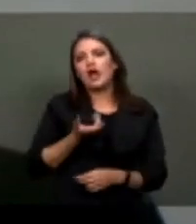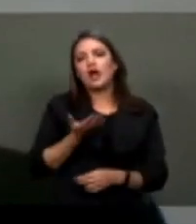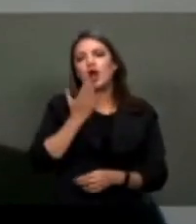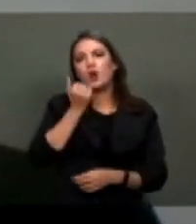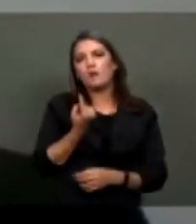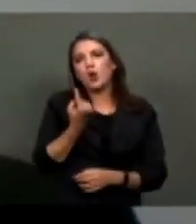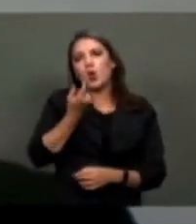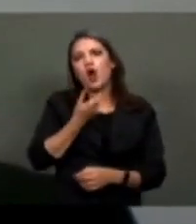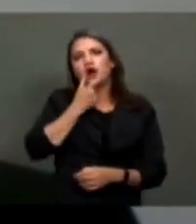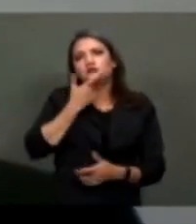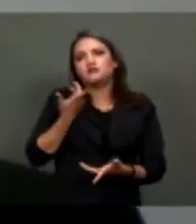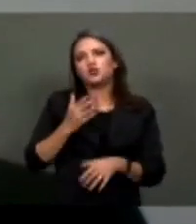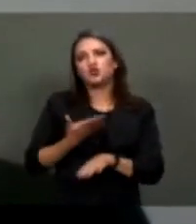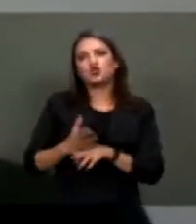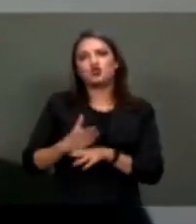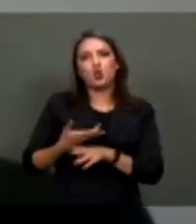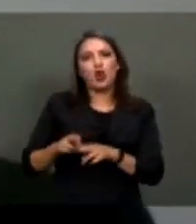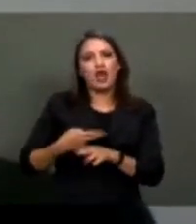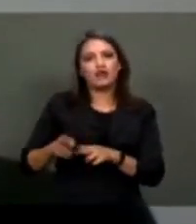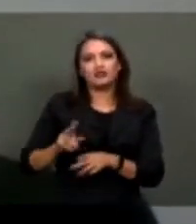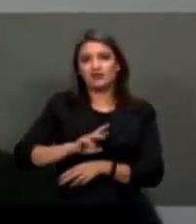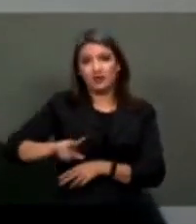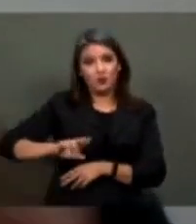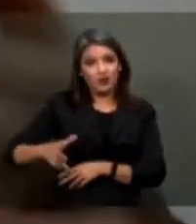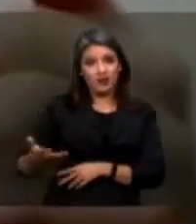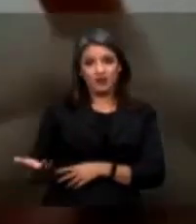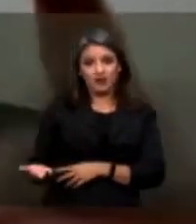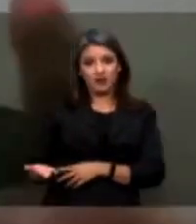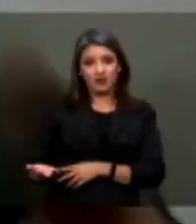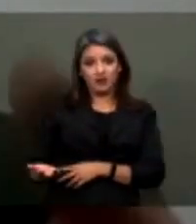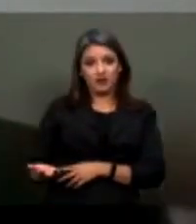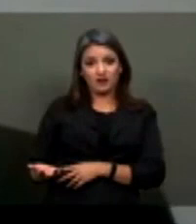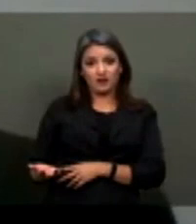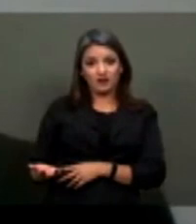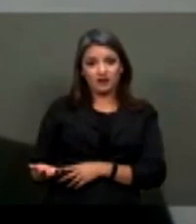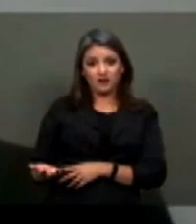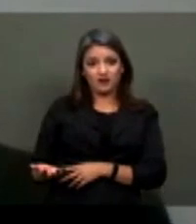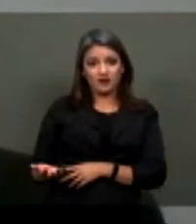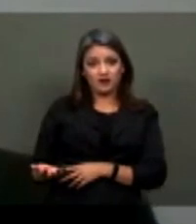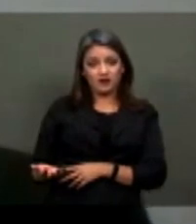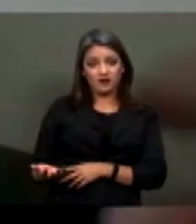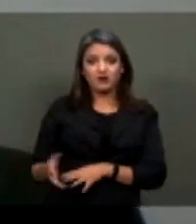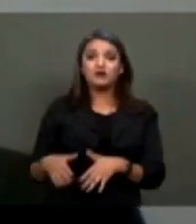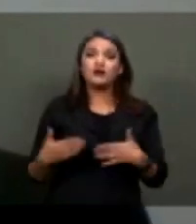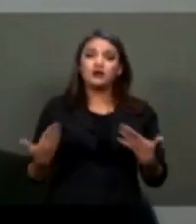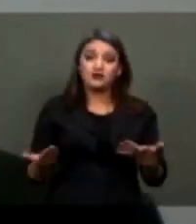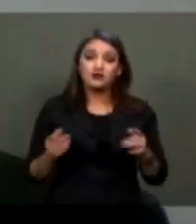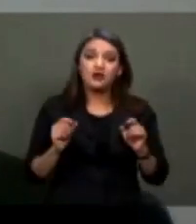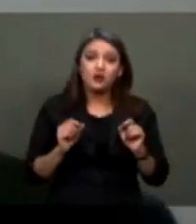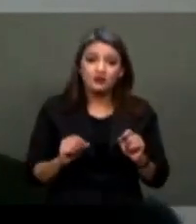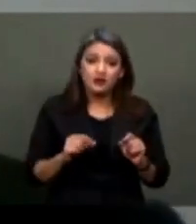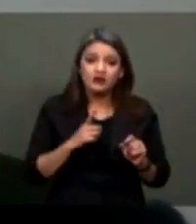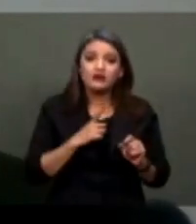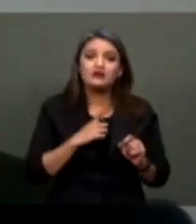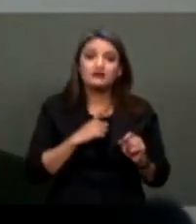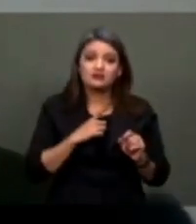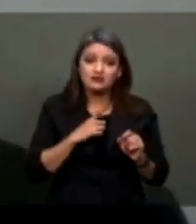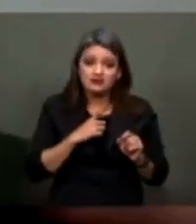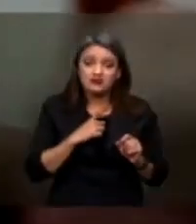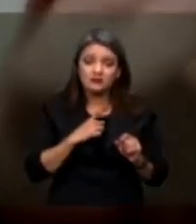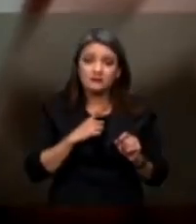de licor e antisséptico bucal e o bem esse compromisso de proteção da vida humana subindo pelo